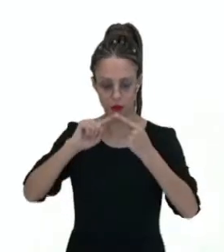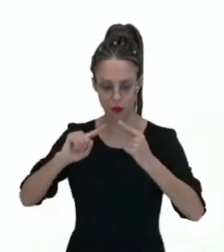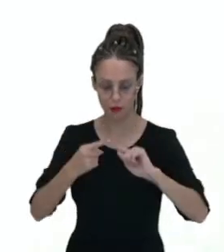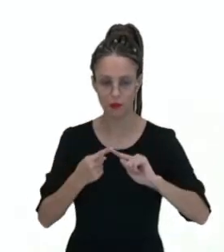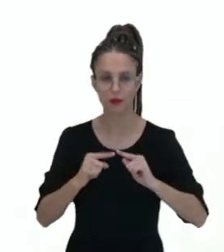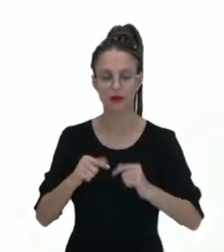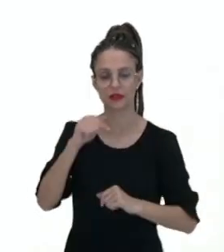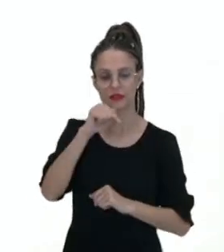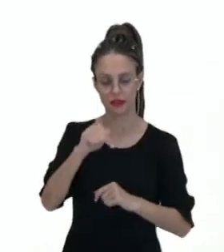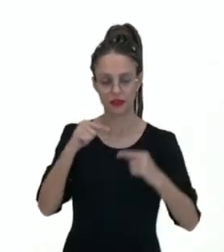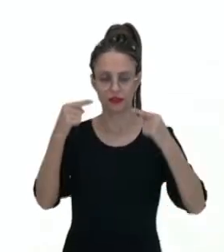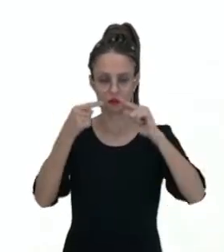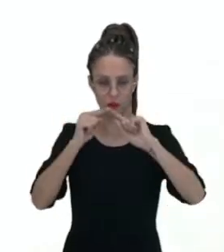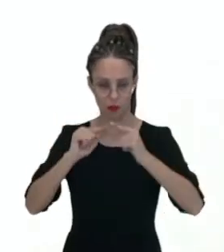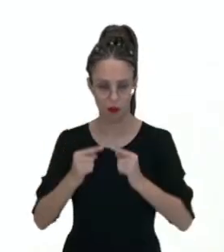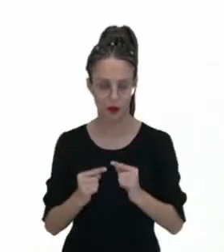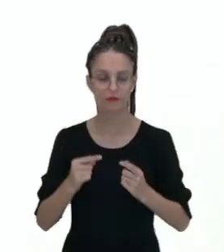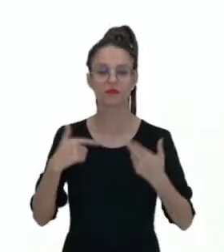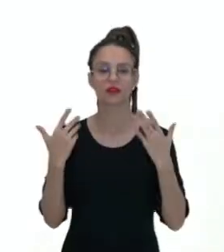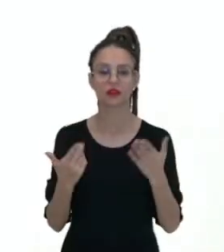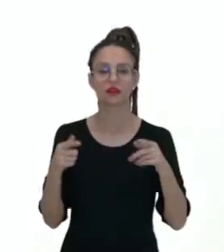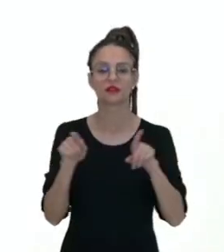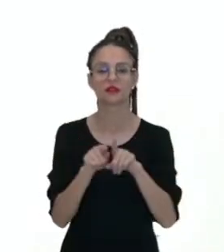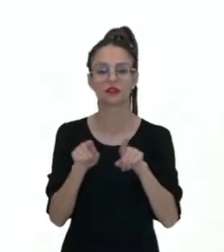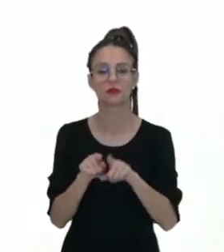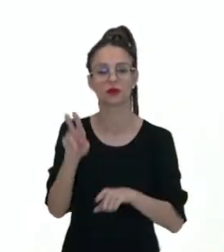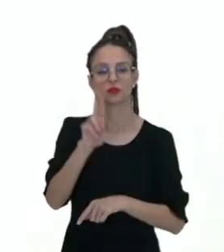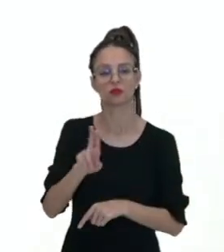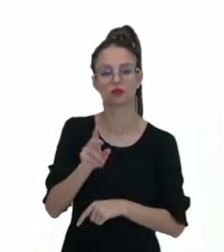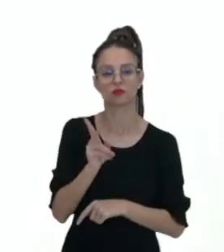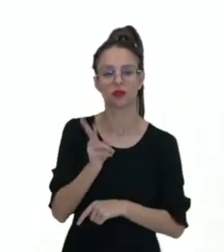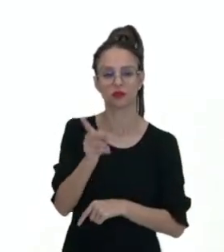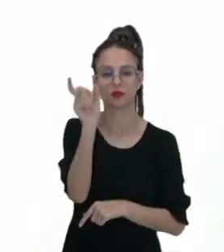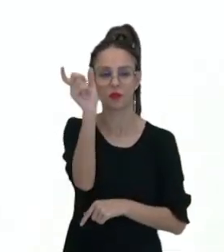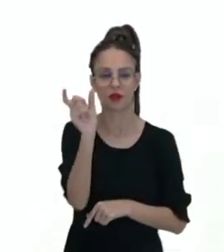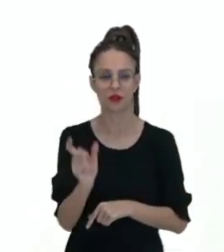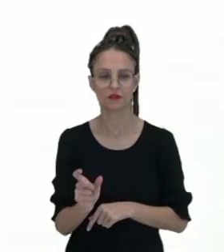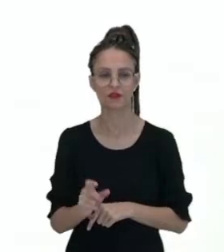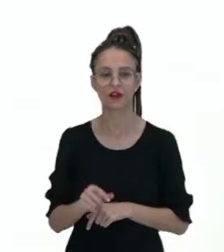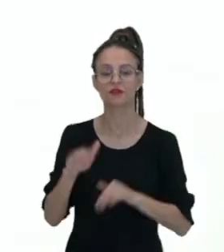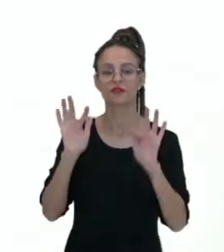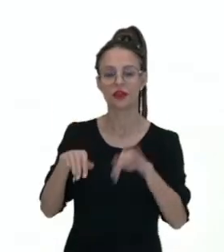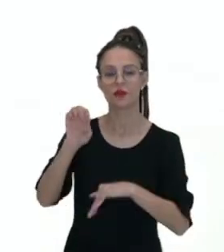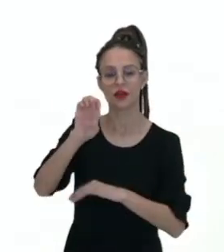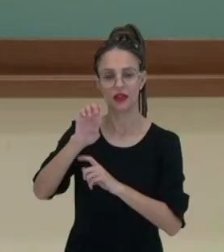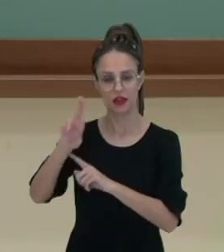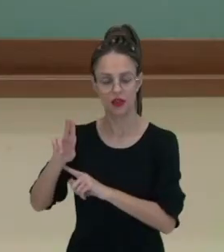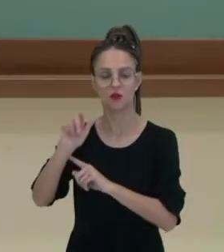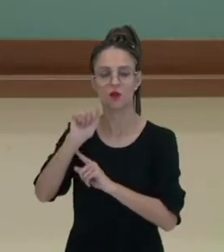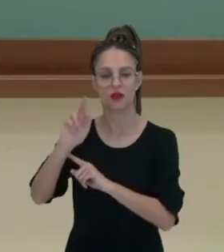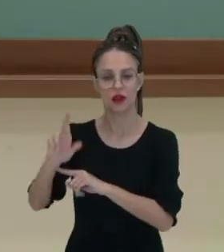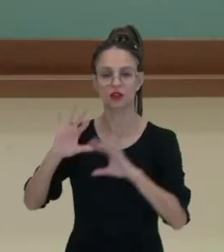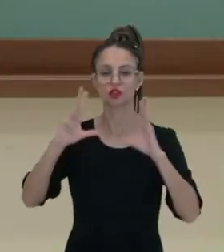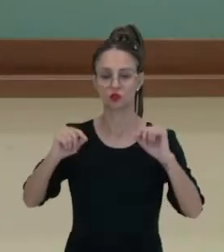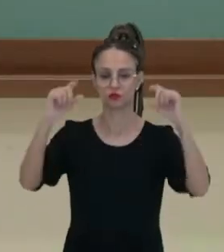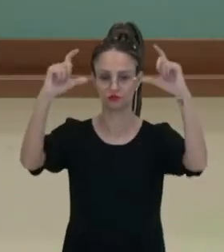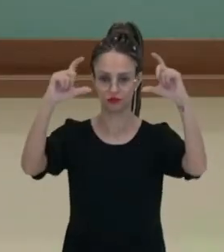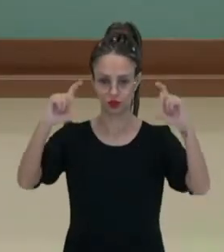7 sílabas poéticas, e a recorrência de palavras rimando com final eu e ar em todas as